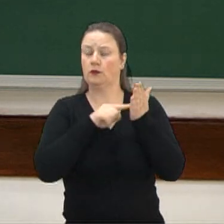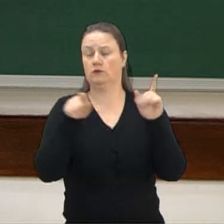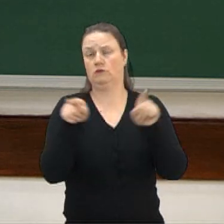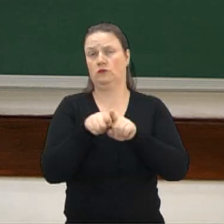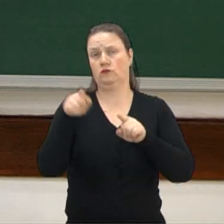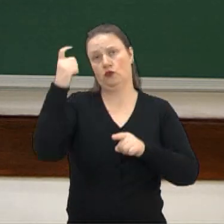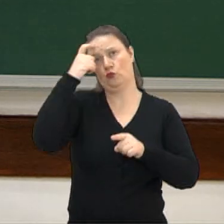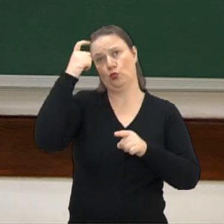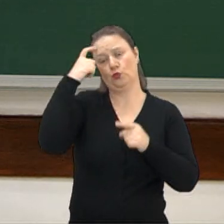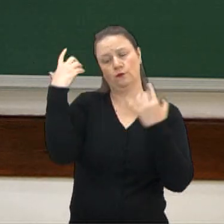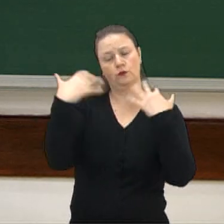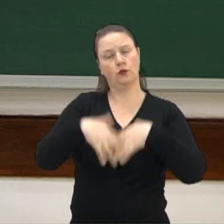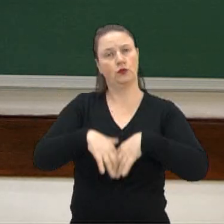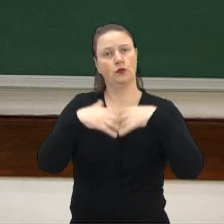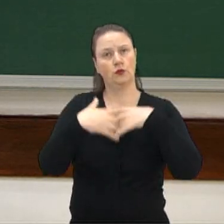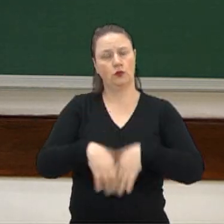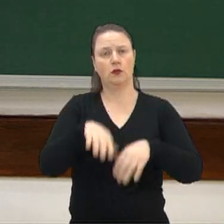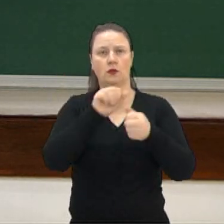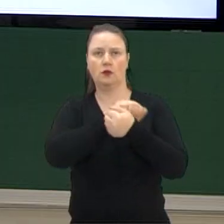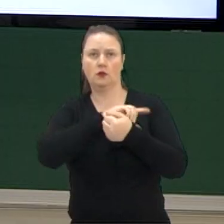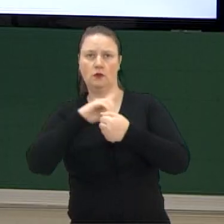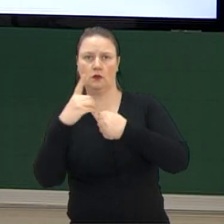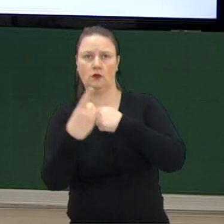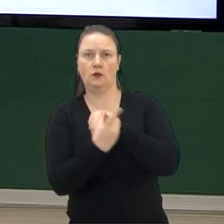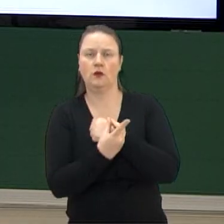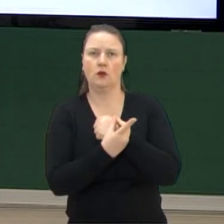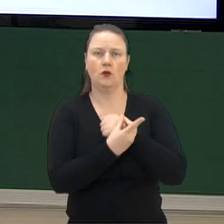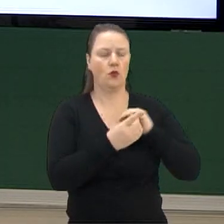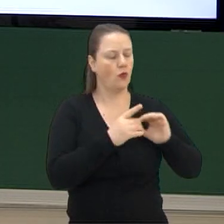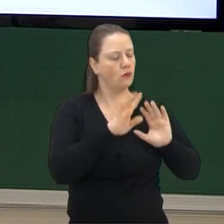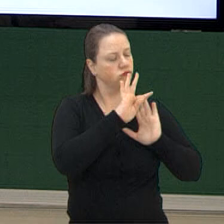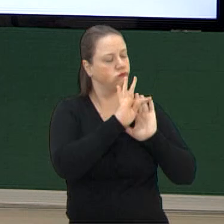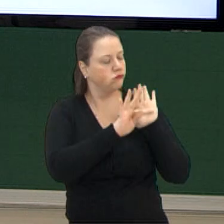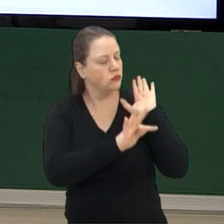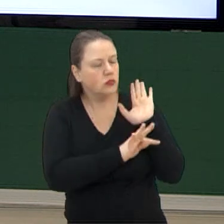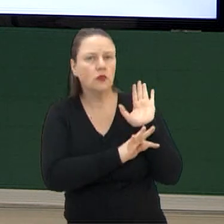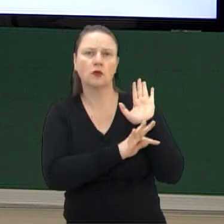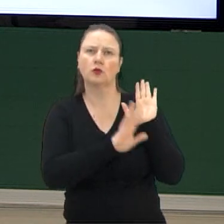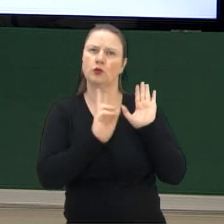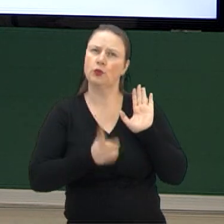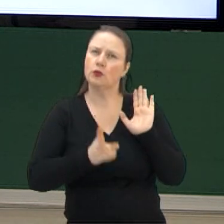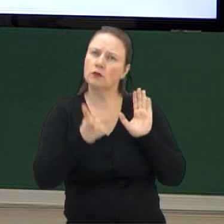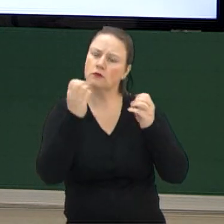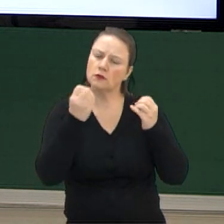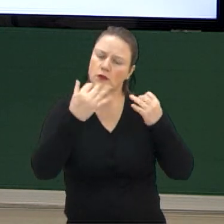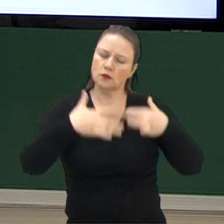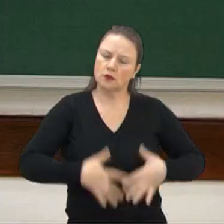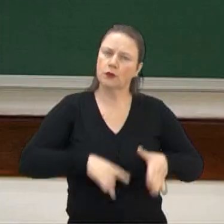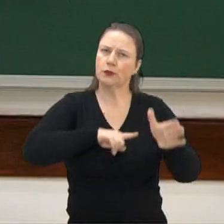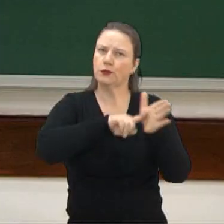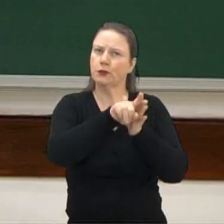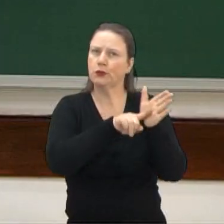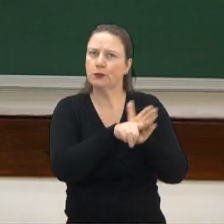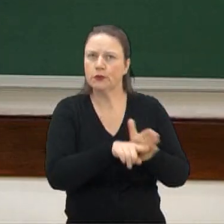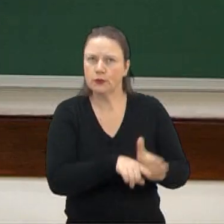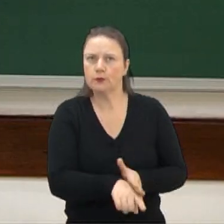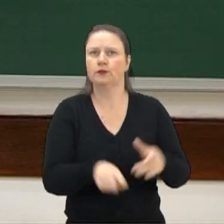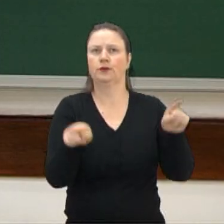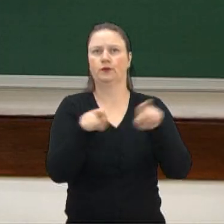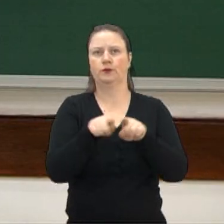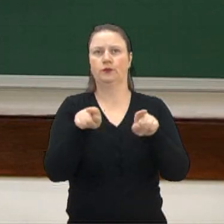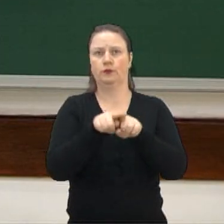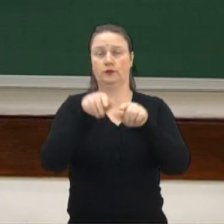os advérbios nas composições textuais. A gente vai continuar falando da pesquisa e nós vamos continuar também falando